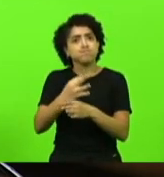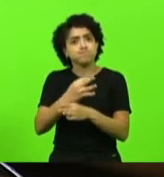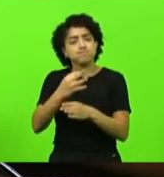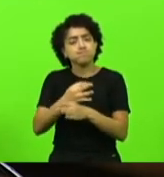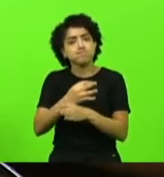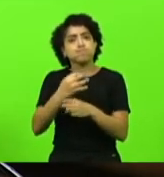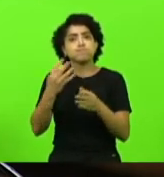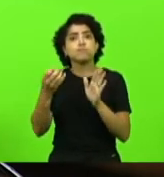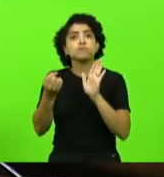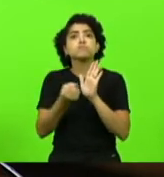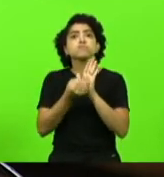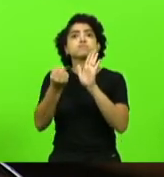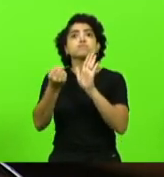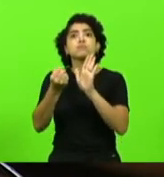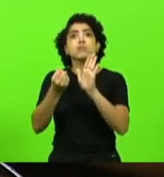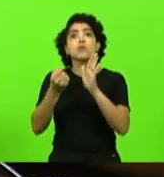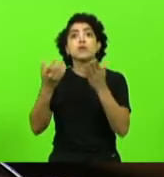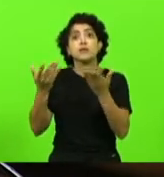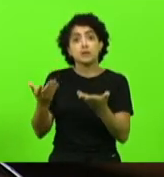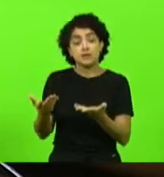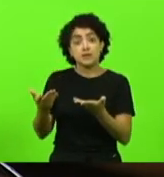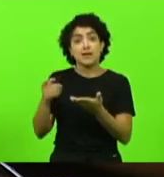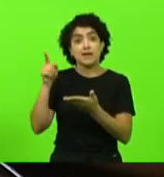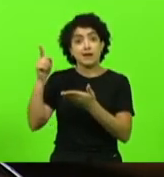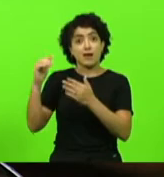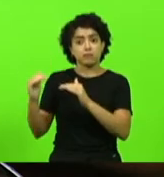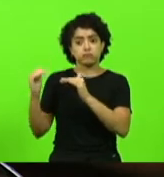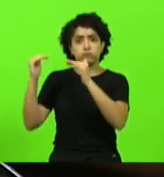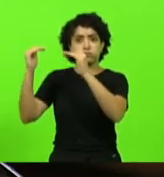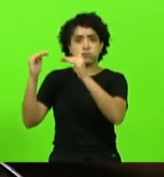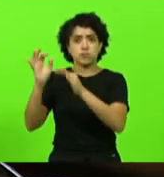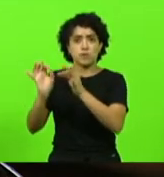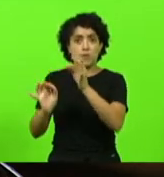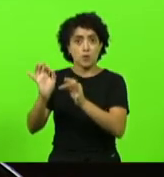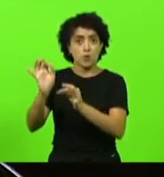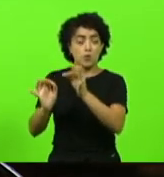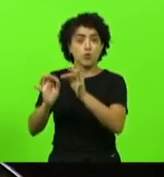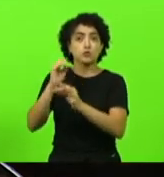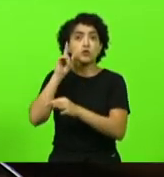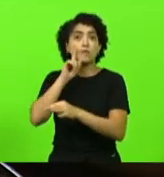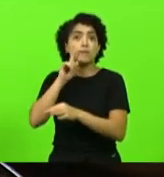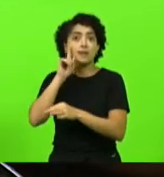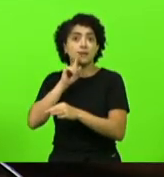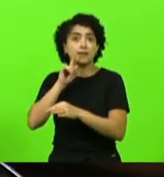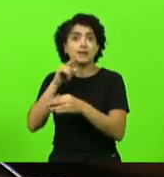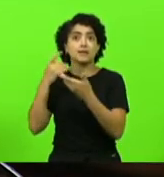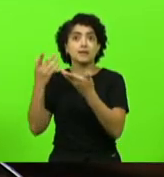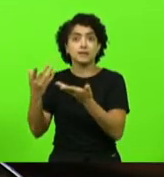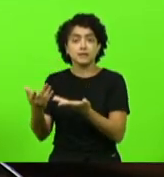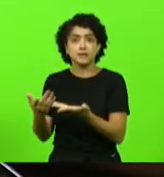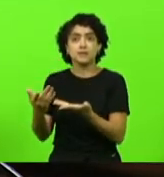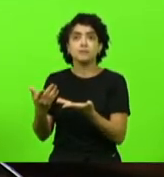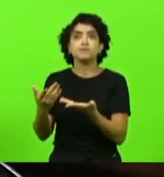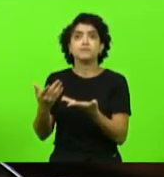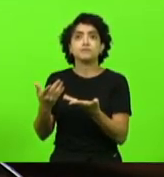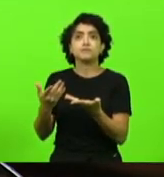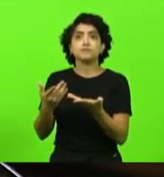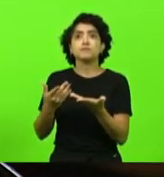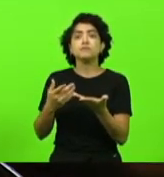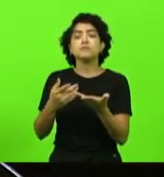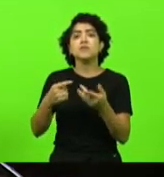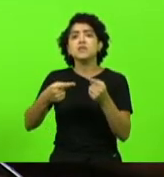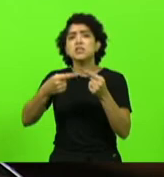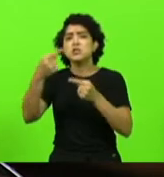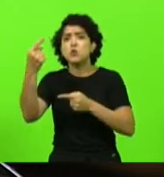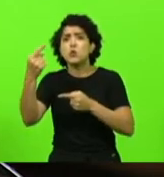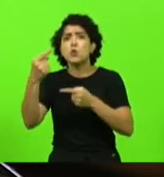que acabou fazendo com que a Suprema Corte Americana, de uma vez por todas, declarassem ilegais as Jim